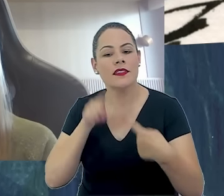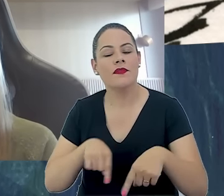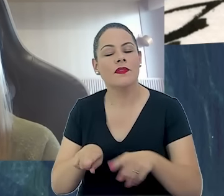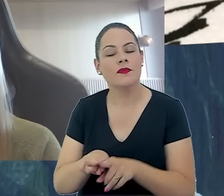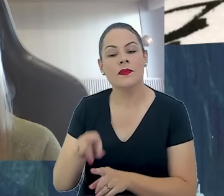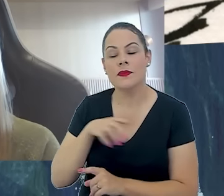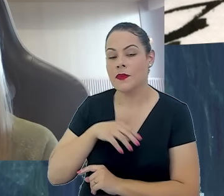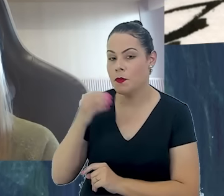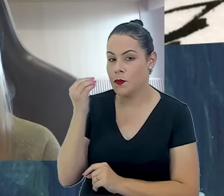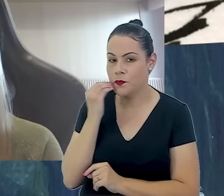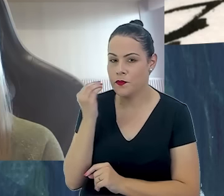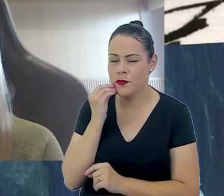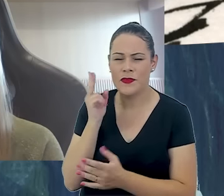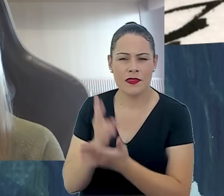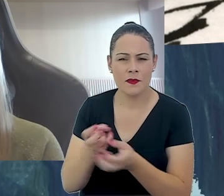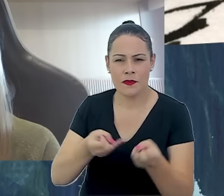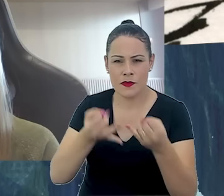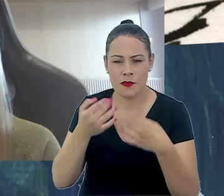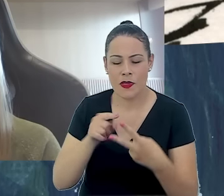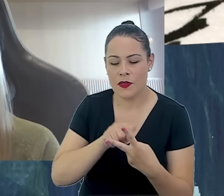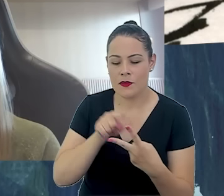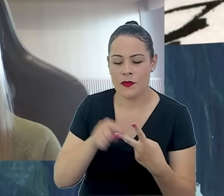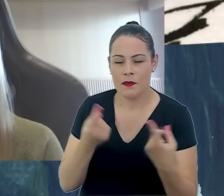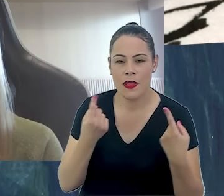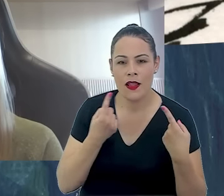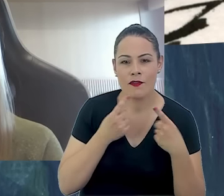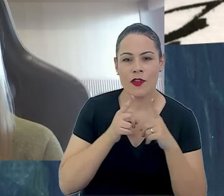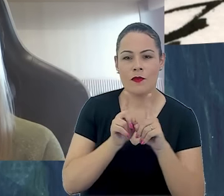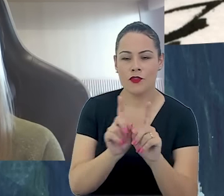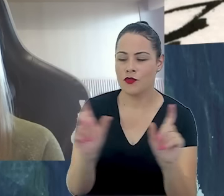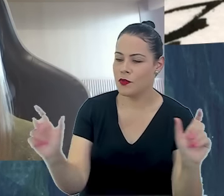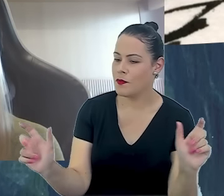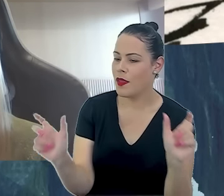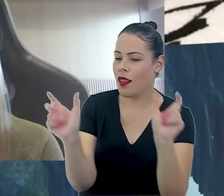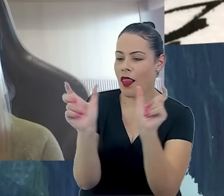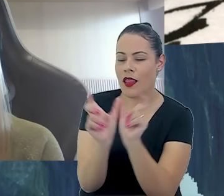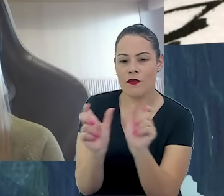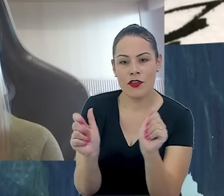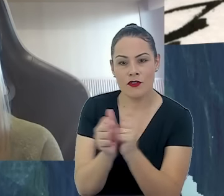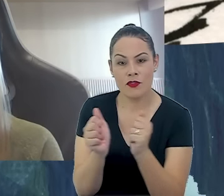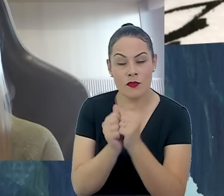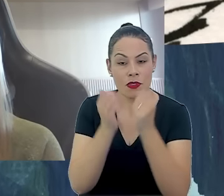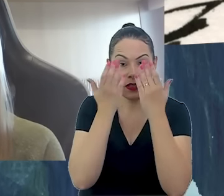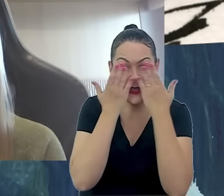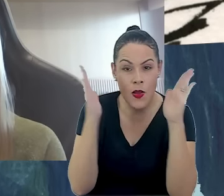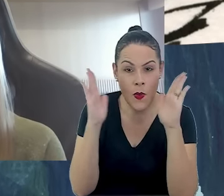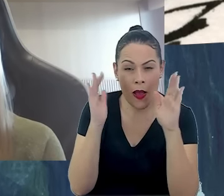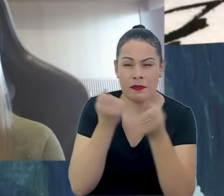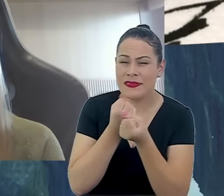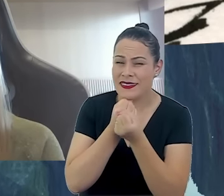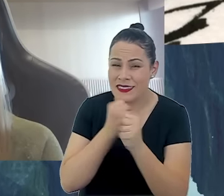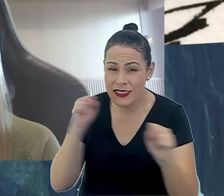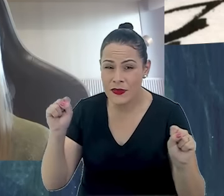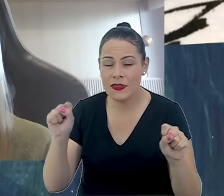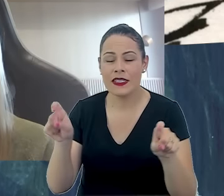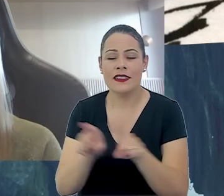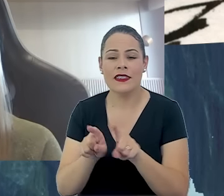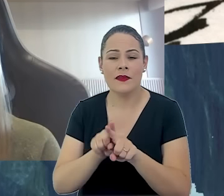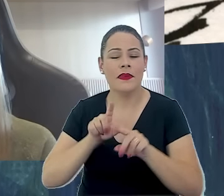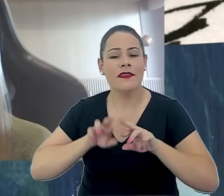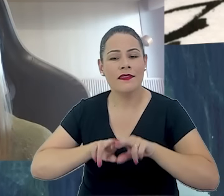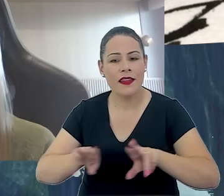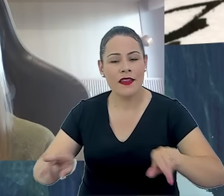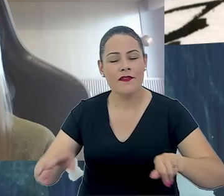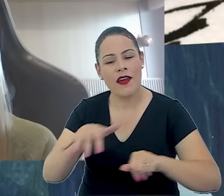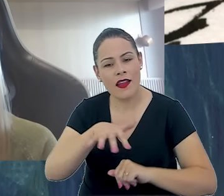as oportunidades, eu sempre coloco as duas palavras juntas, são tão amplos e tão grandes que existe espaço